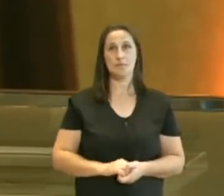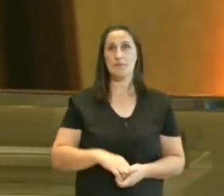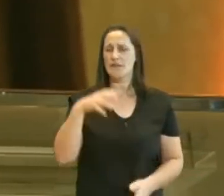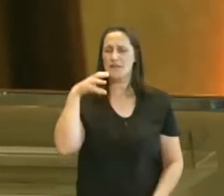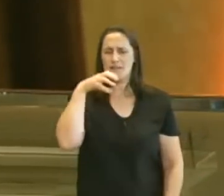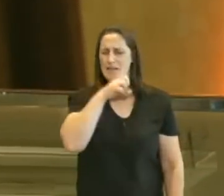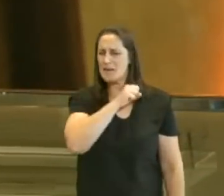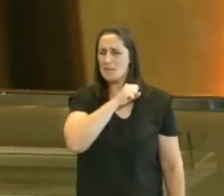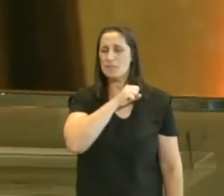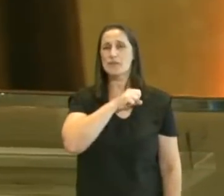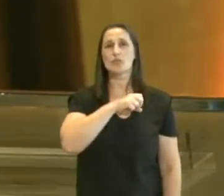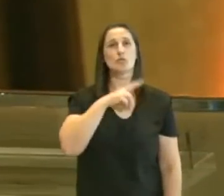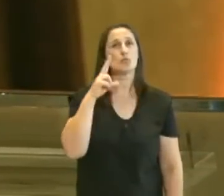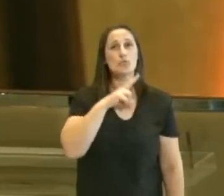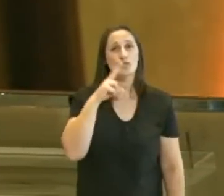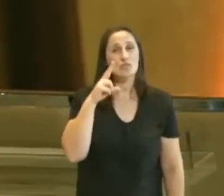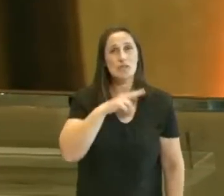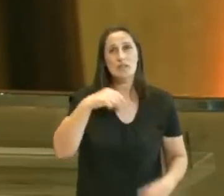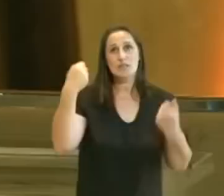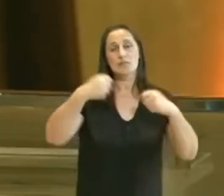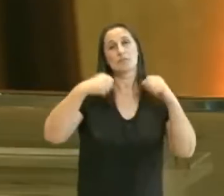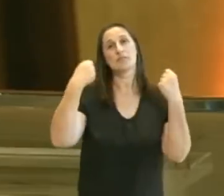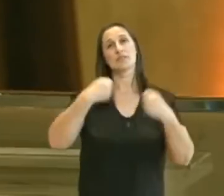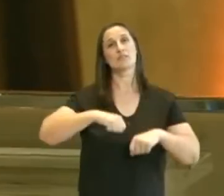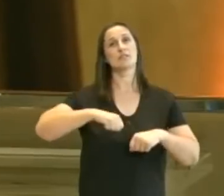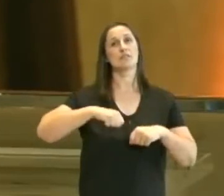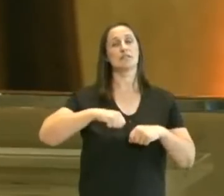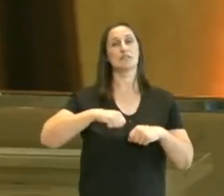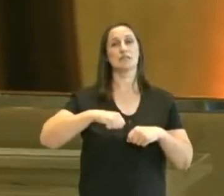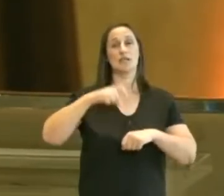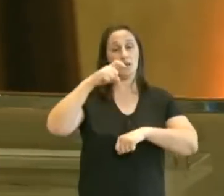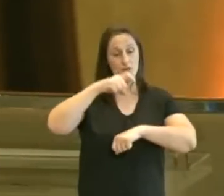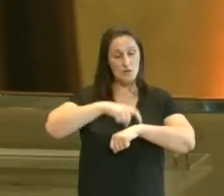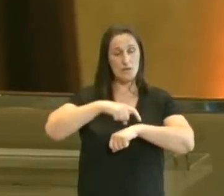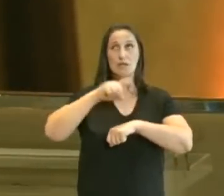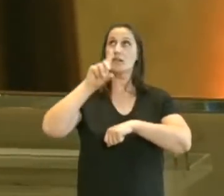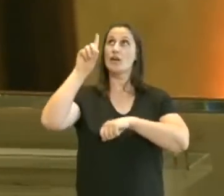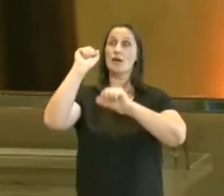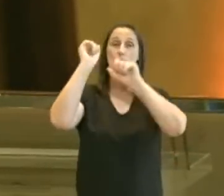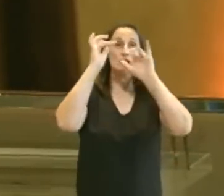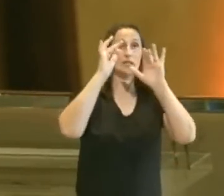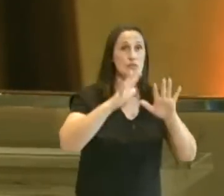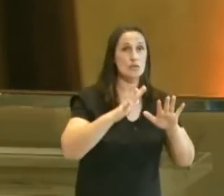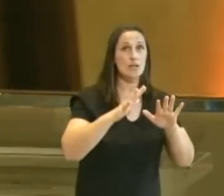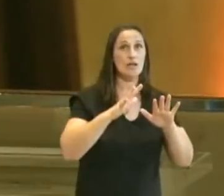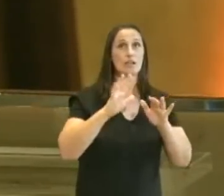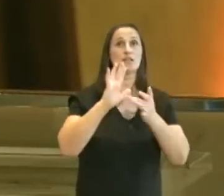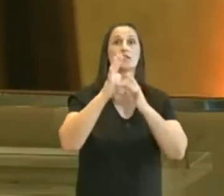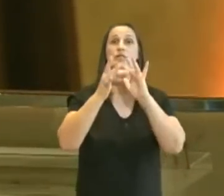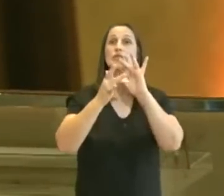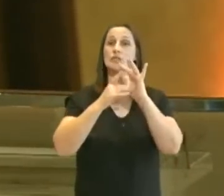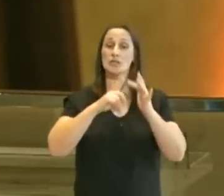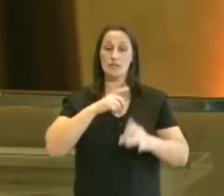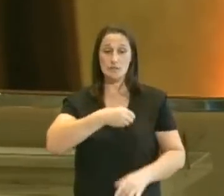Corra, a hora da bênção chegou. Jesus está passando por aqui.